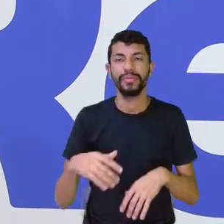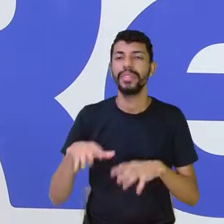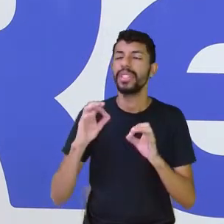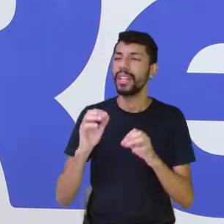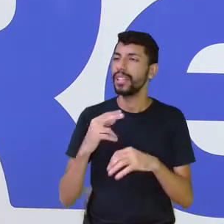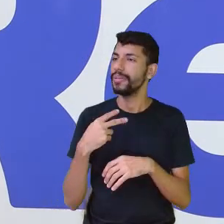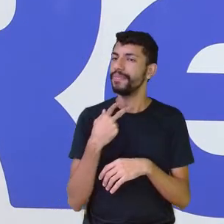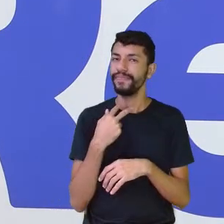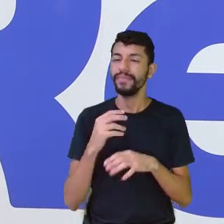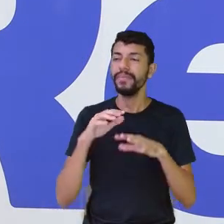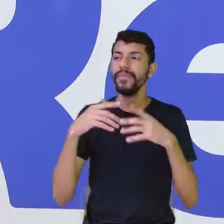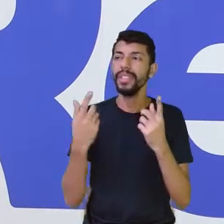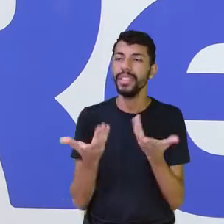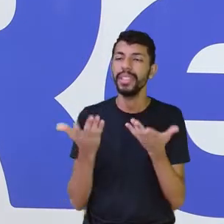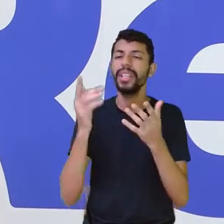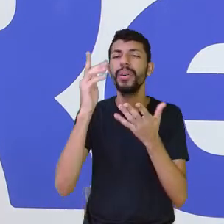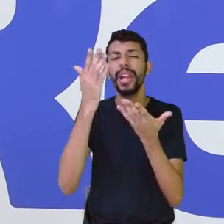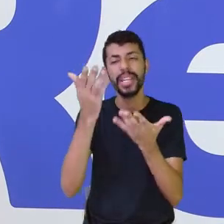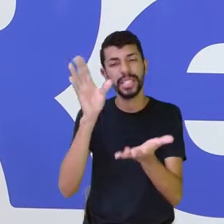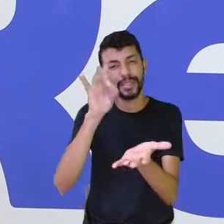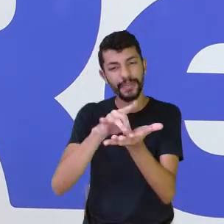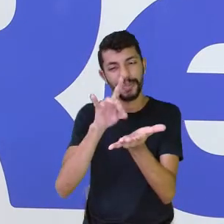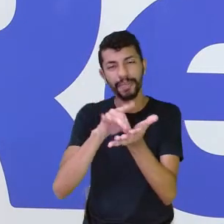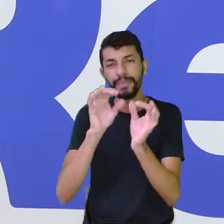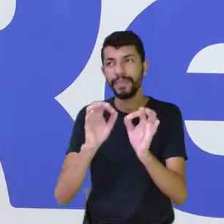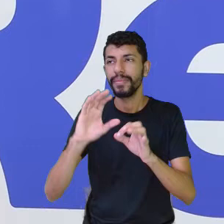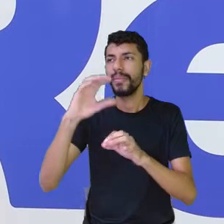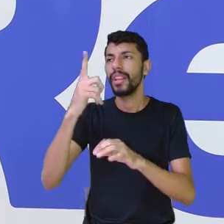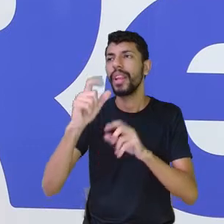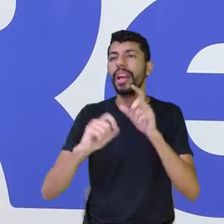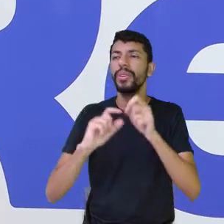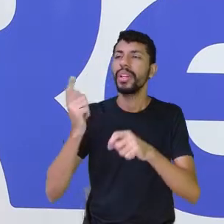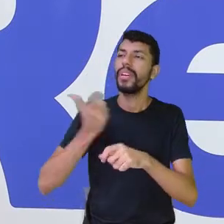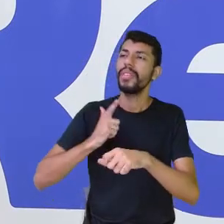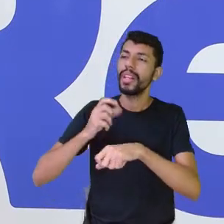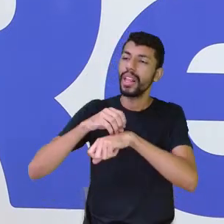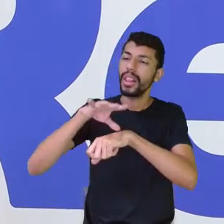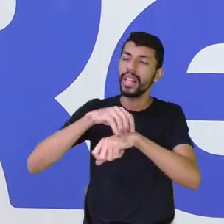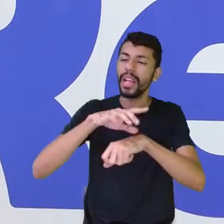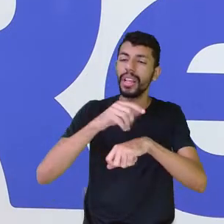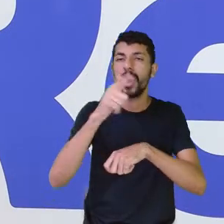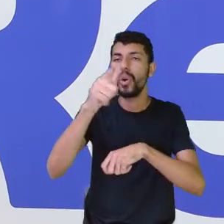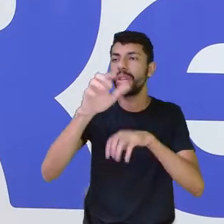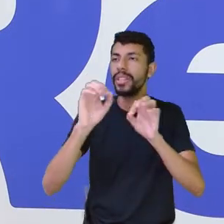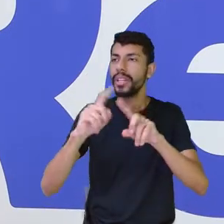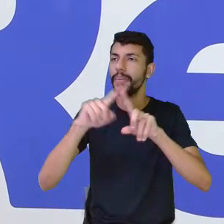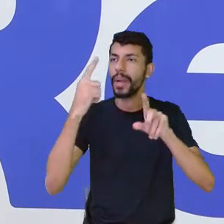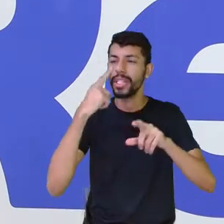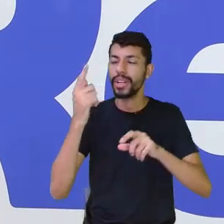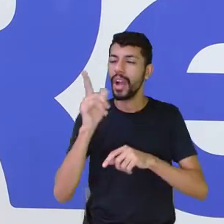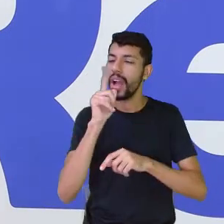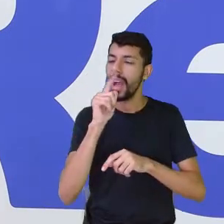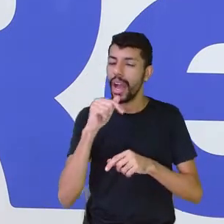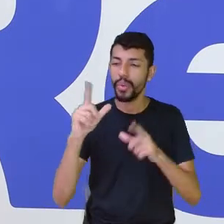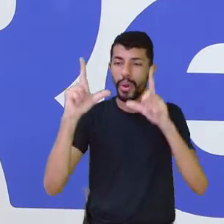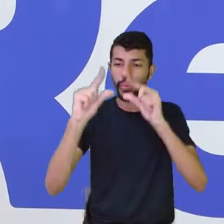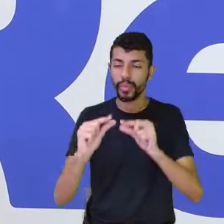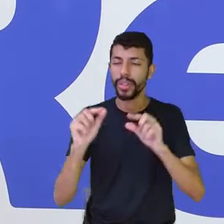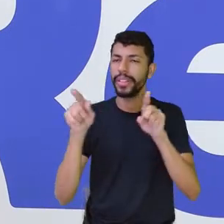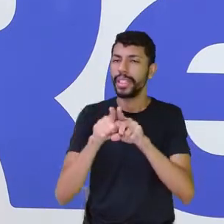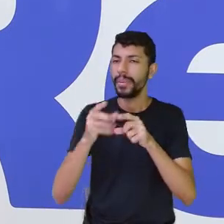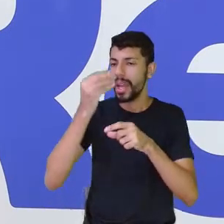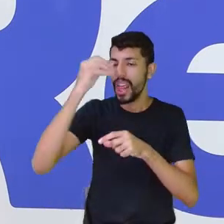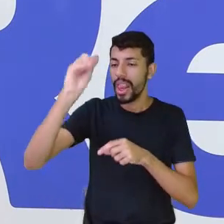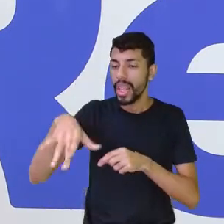da aula. E é basicamente isso mesmo. Claro que ele vai dar outras dicas, mas essa questão da economia da água e não jogar o lixo